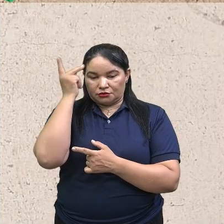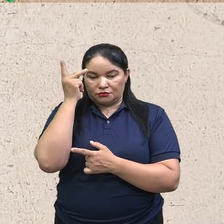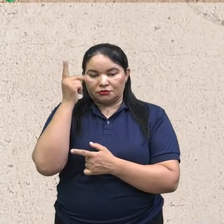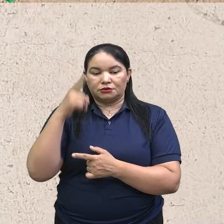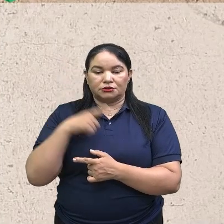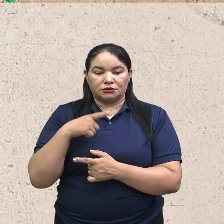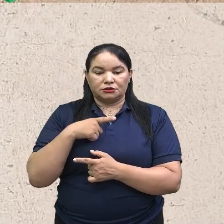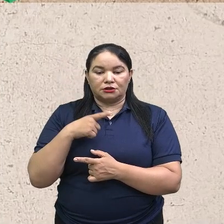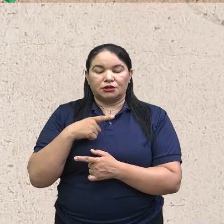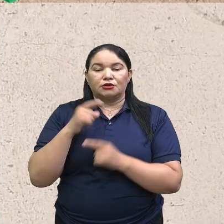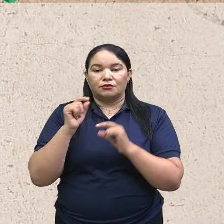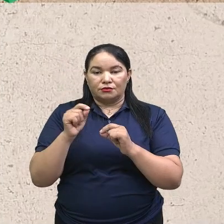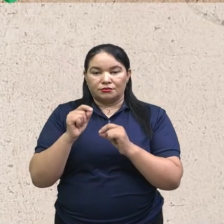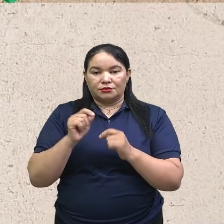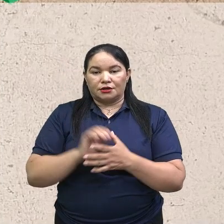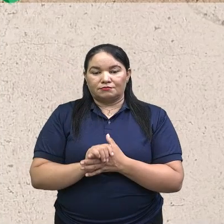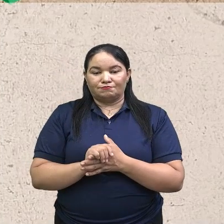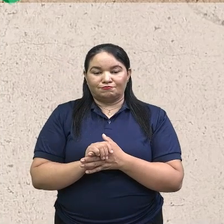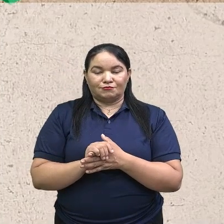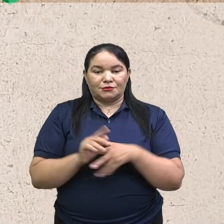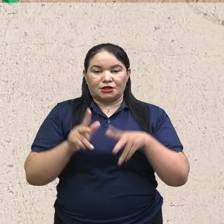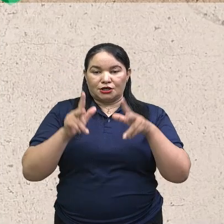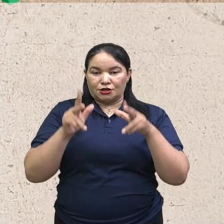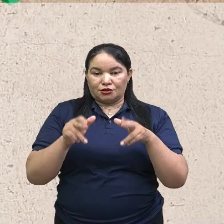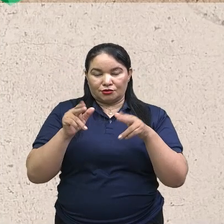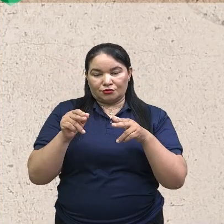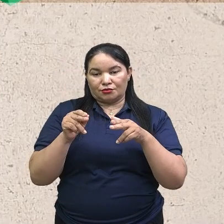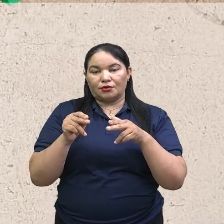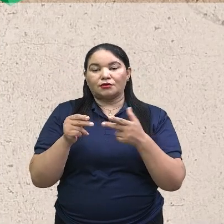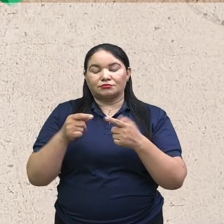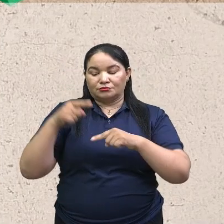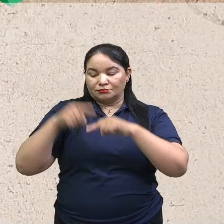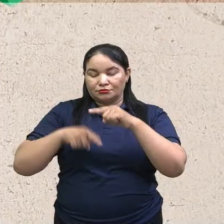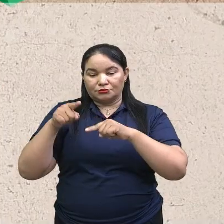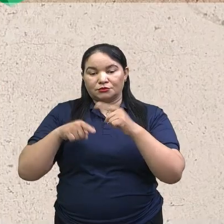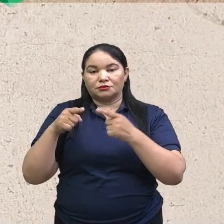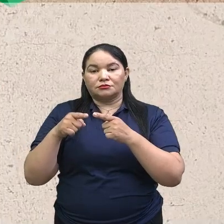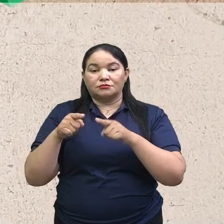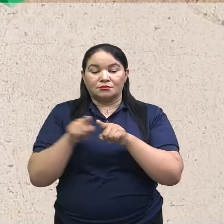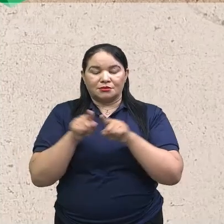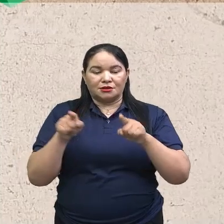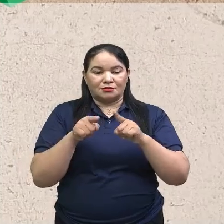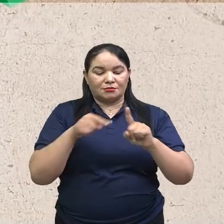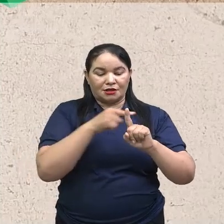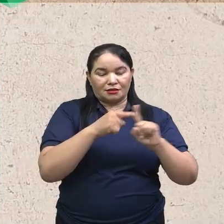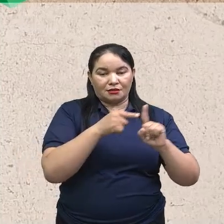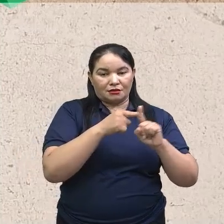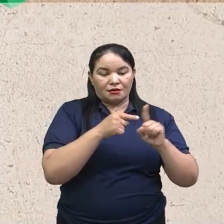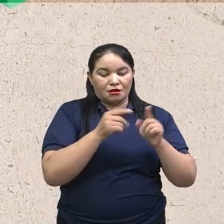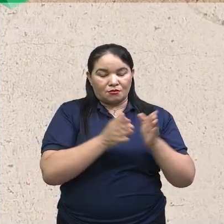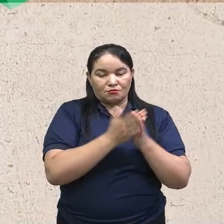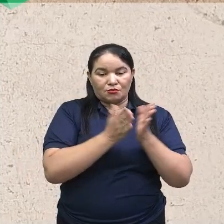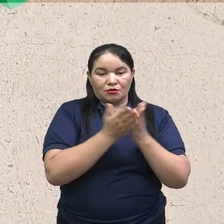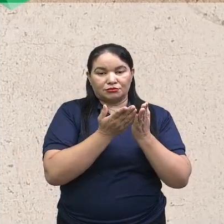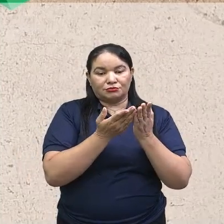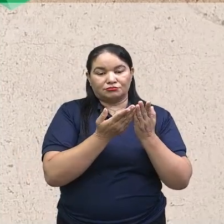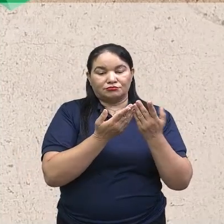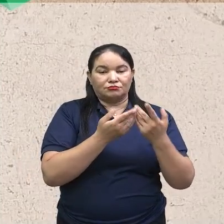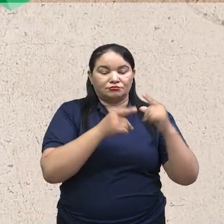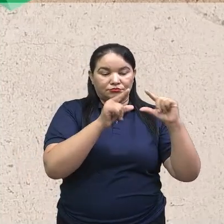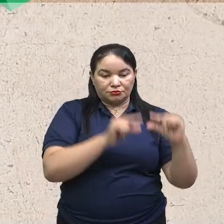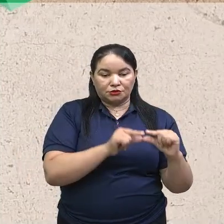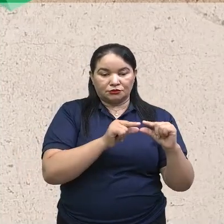detêm o mesmo patrimônio que a metade mais pobre da população mundial. Ao mesmo